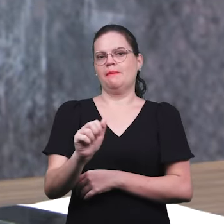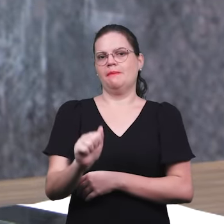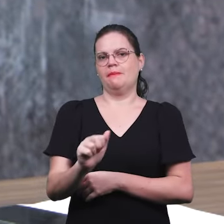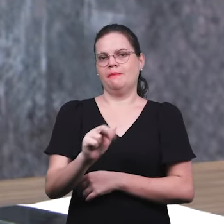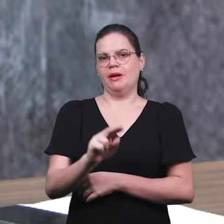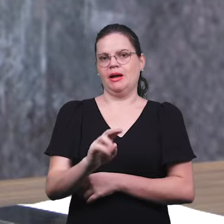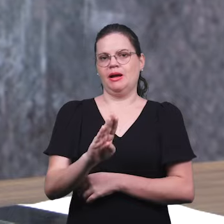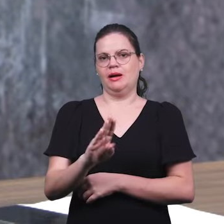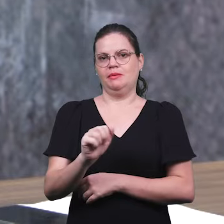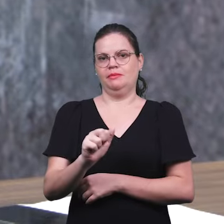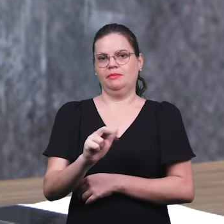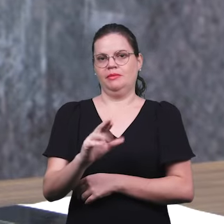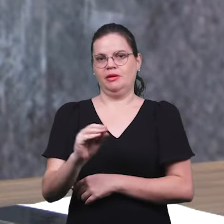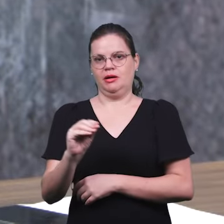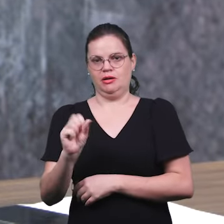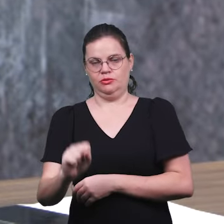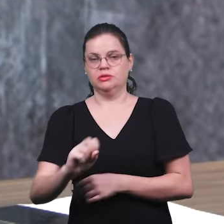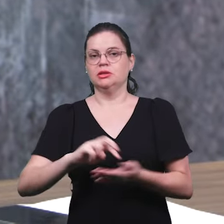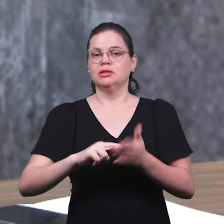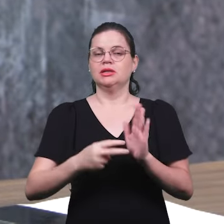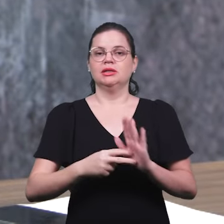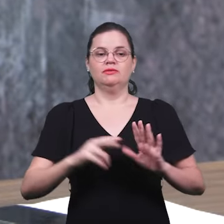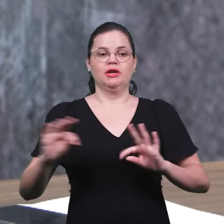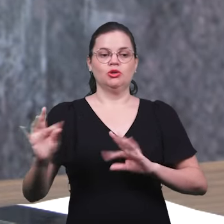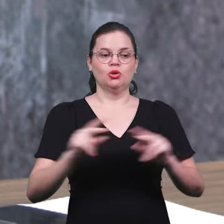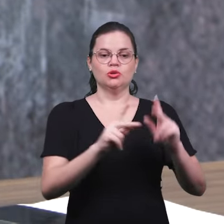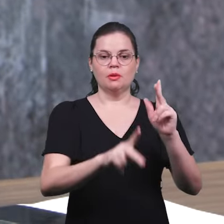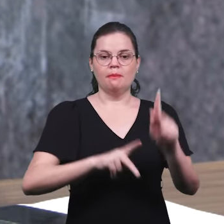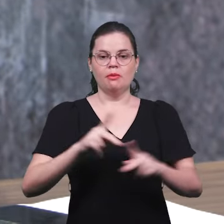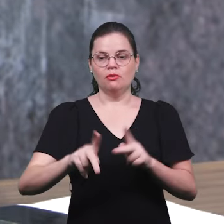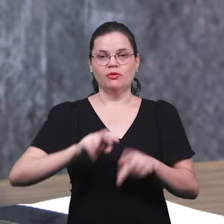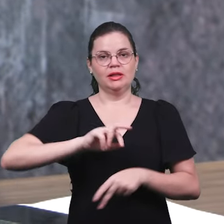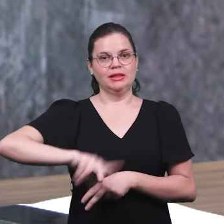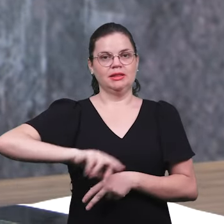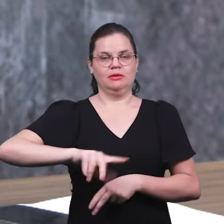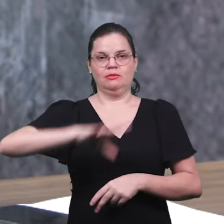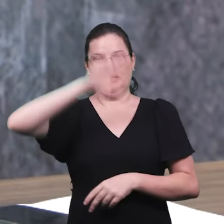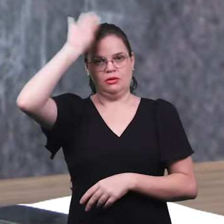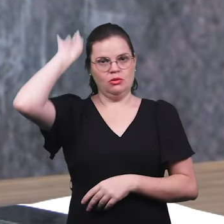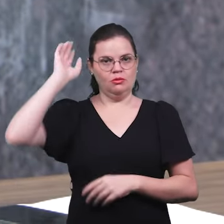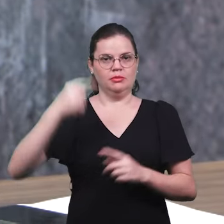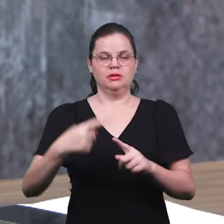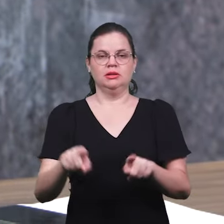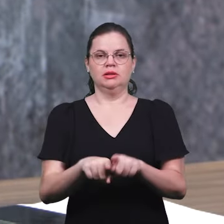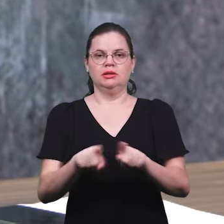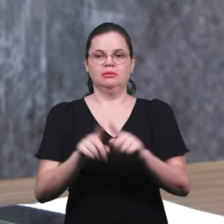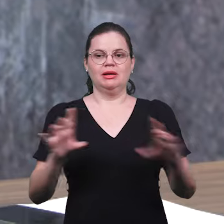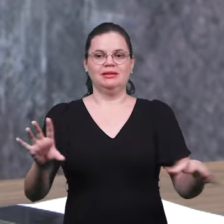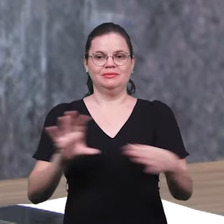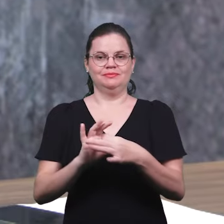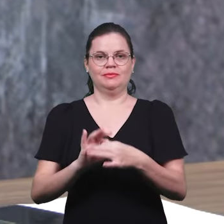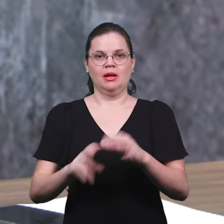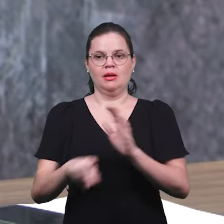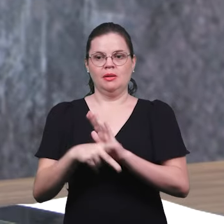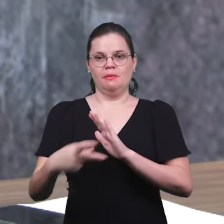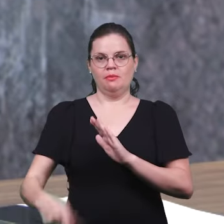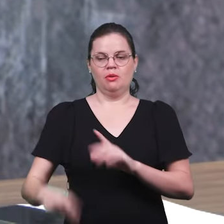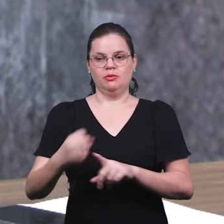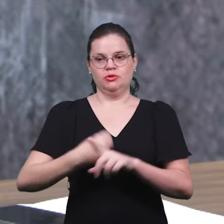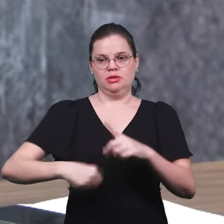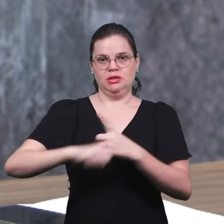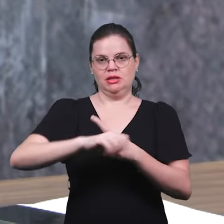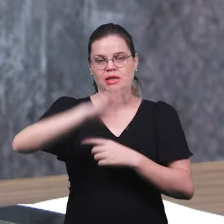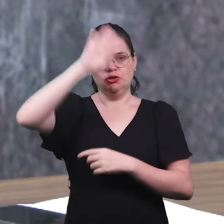referia a todos os povos que não eram romanos e que também não estavam integrados ao sistema civilizacional romano. Qualquer povo que